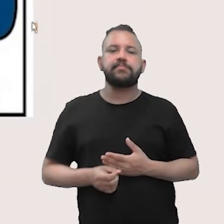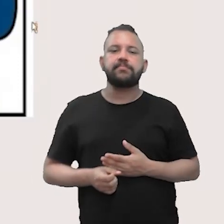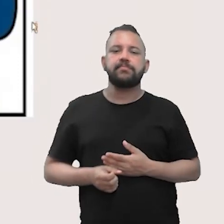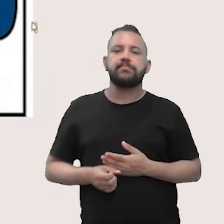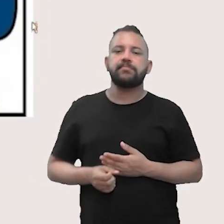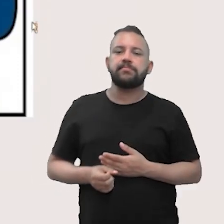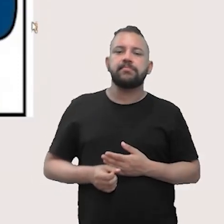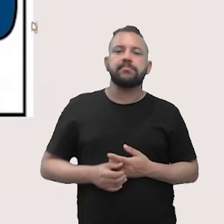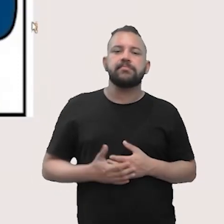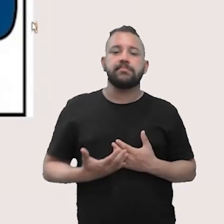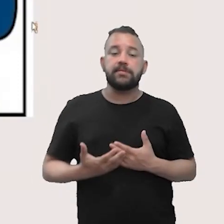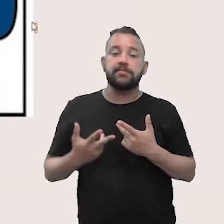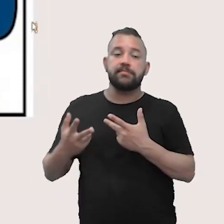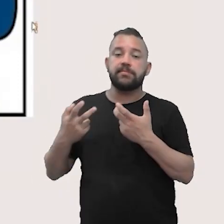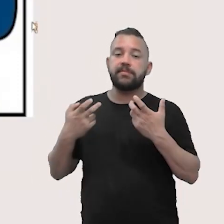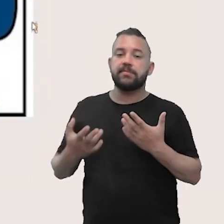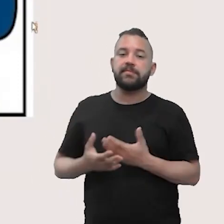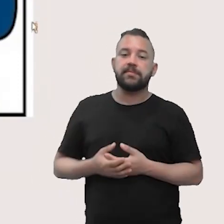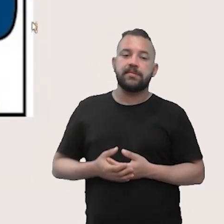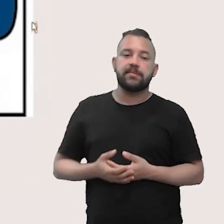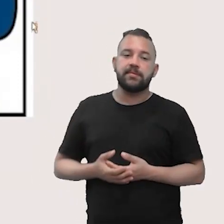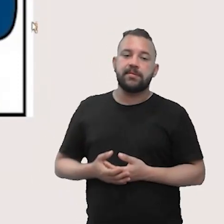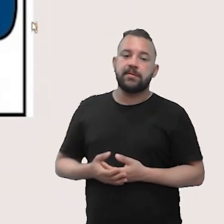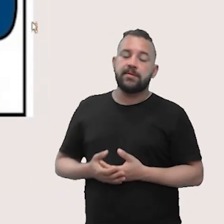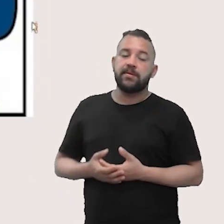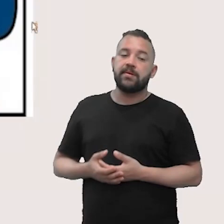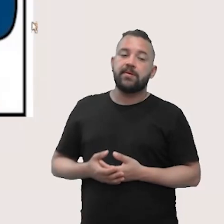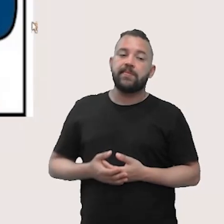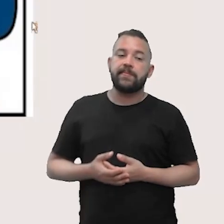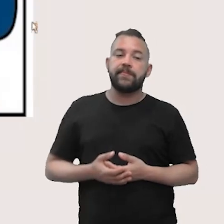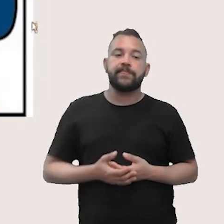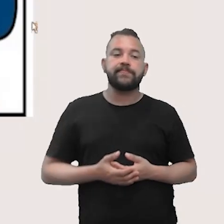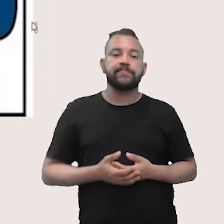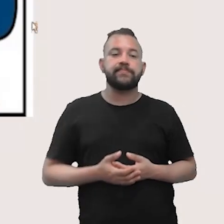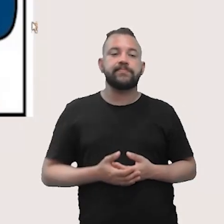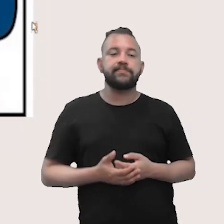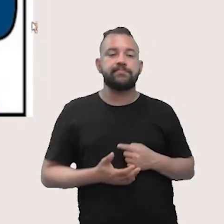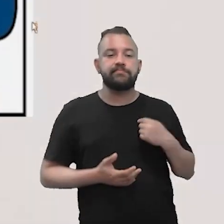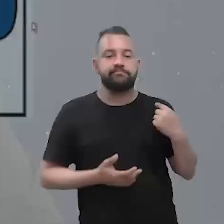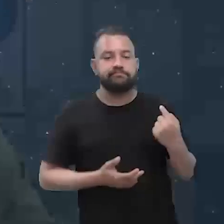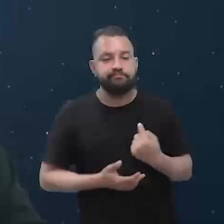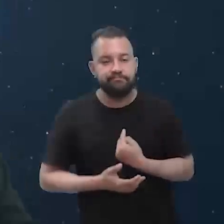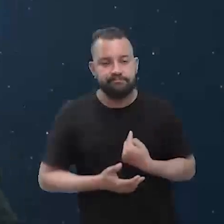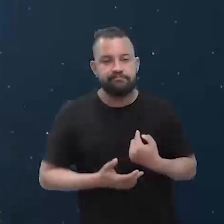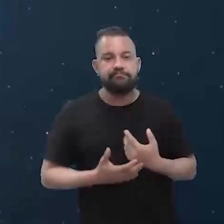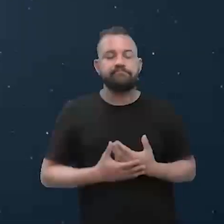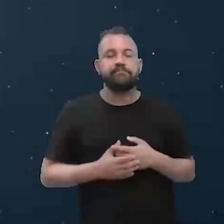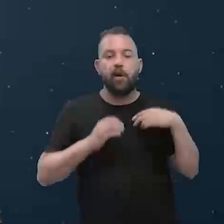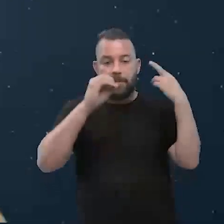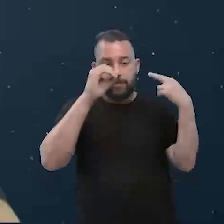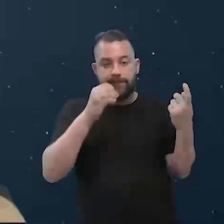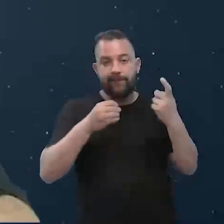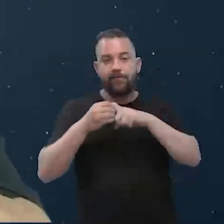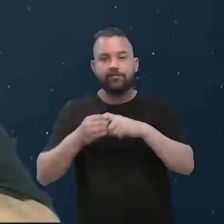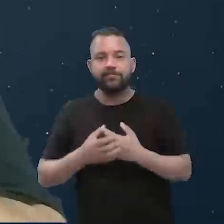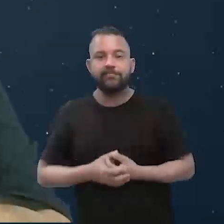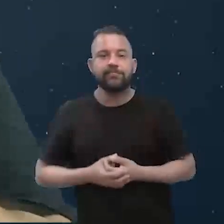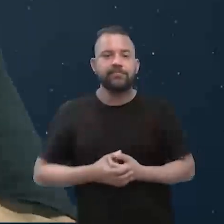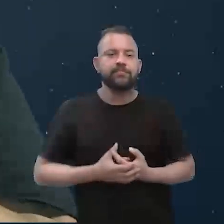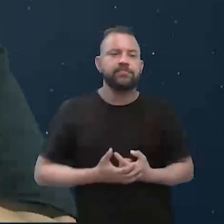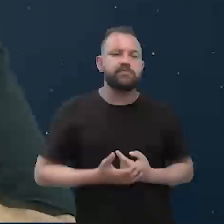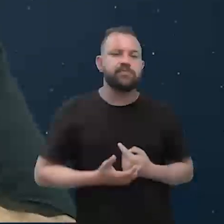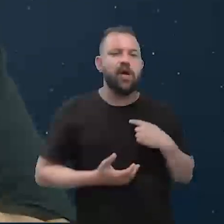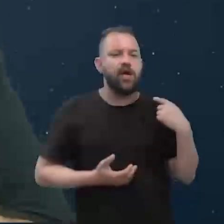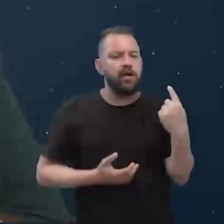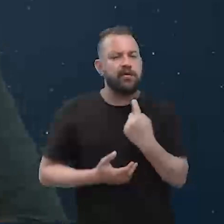mudança, ok? E outra coisa, a gente tem que, vem comigo, Roberto, a gente